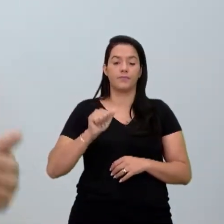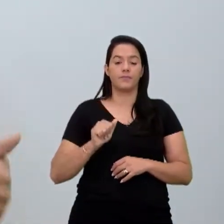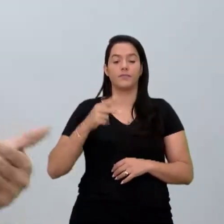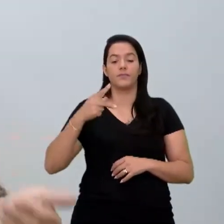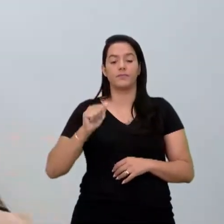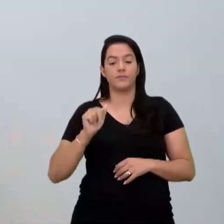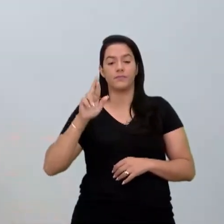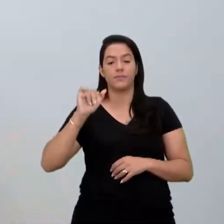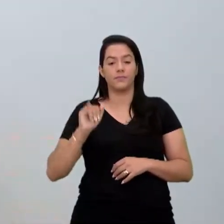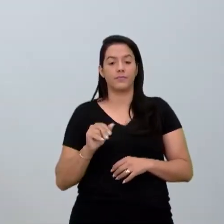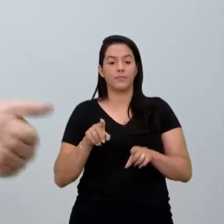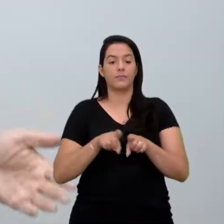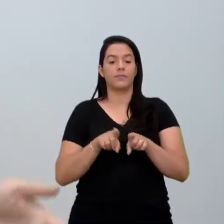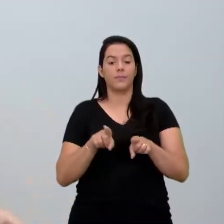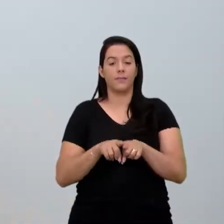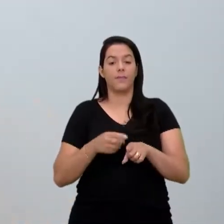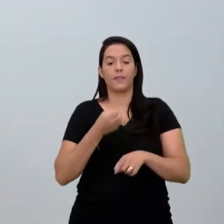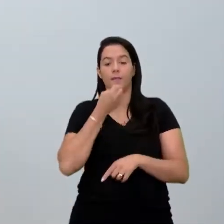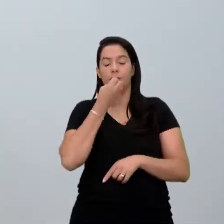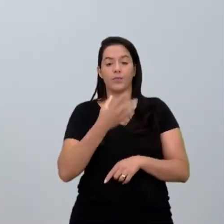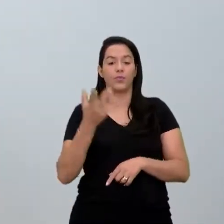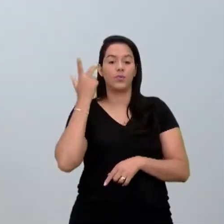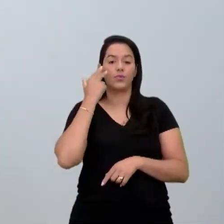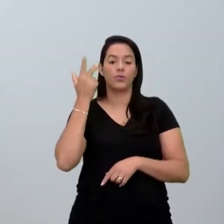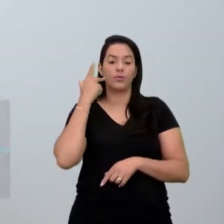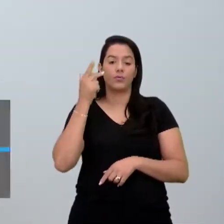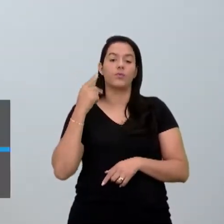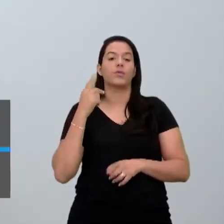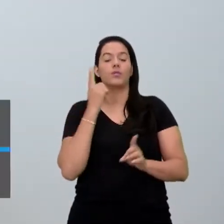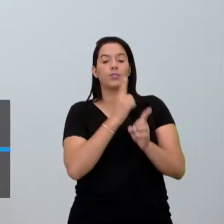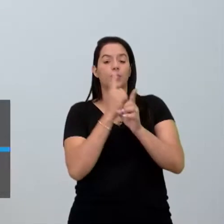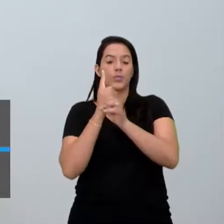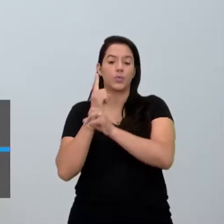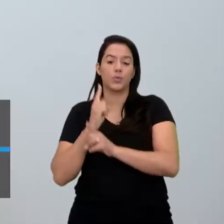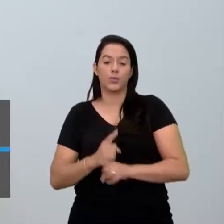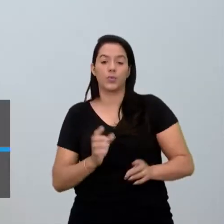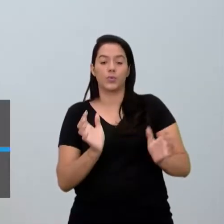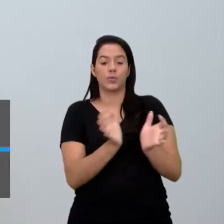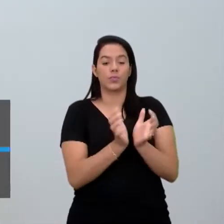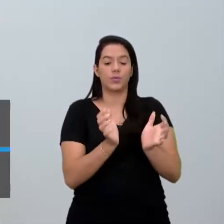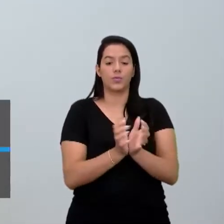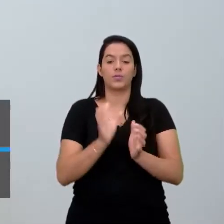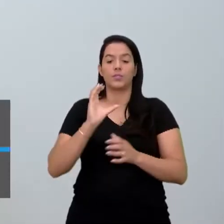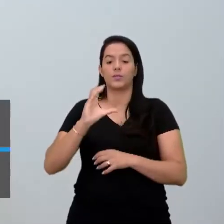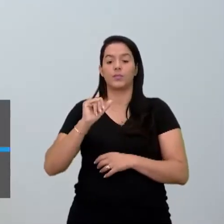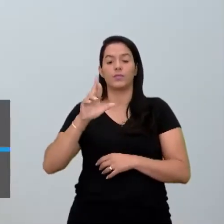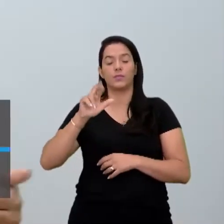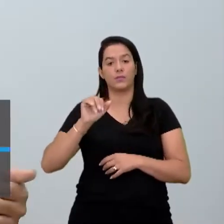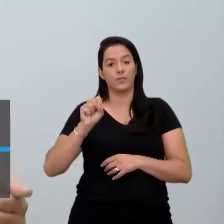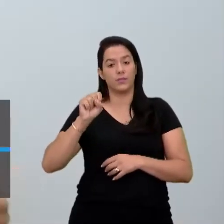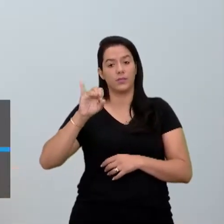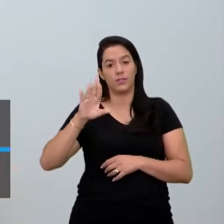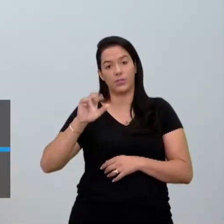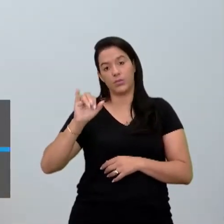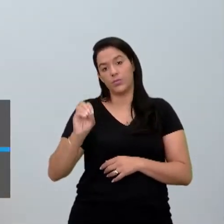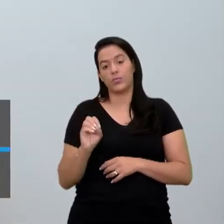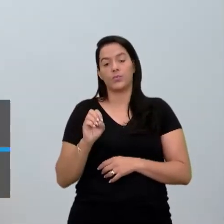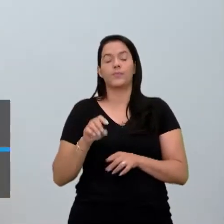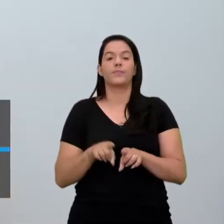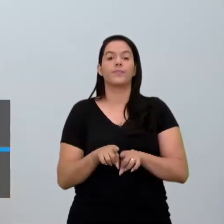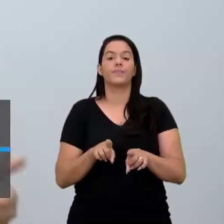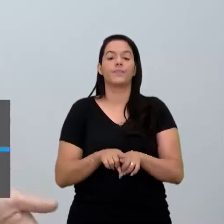Pari, a Moca, é muito comum a gente topar com comunidades sírias. E muitos